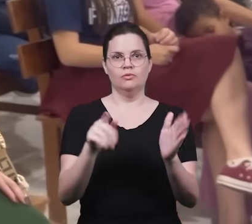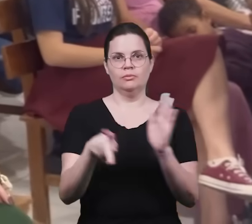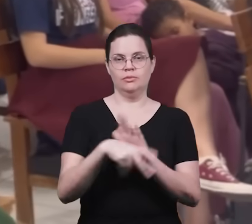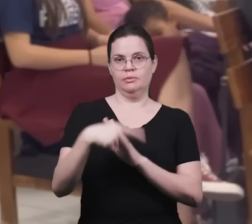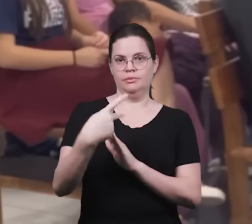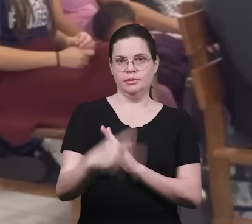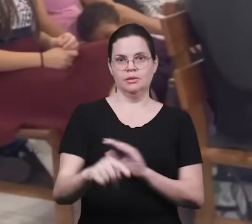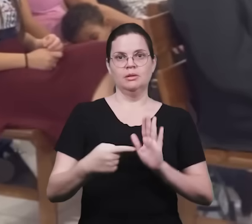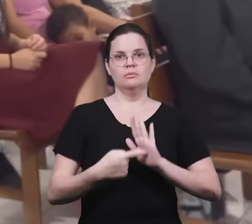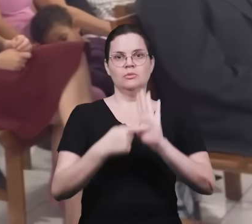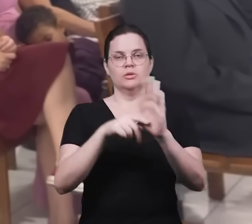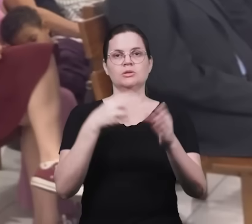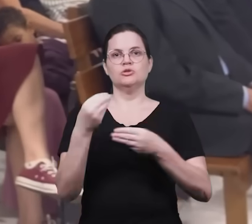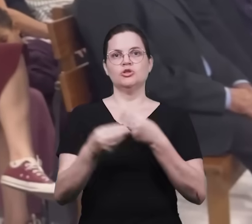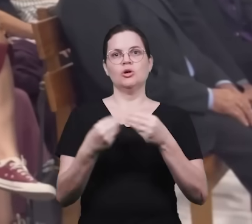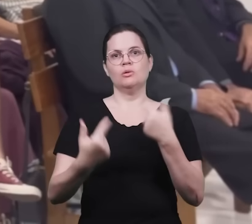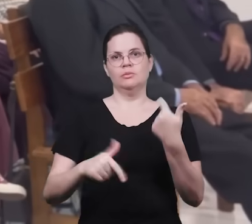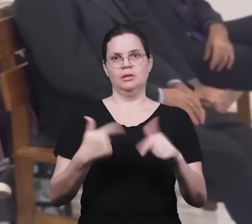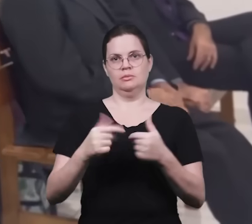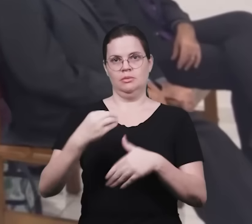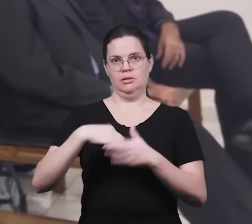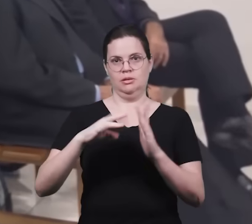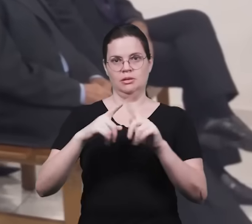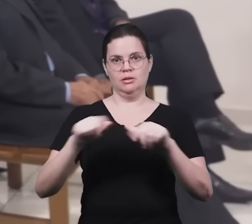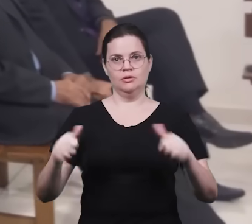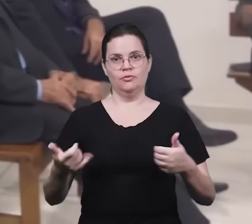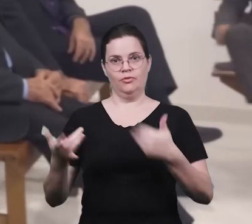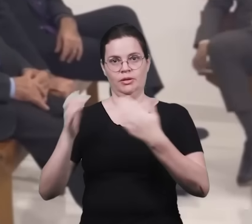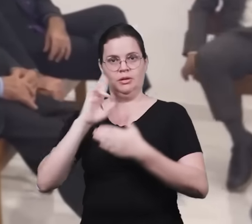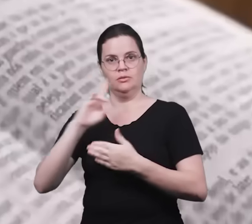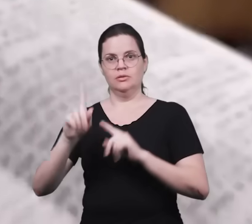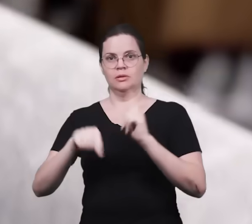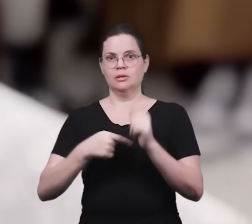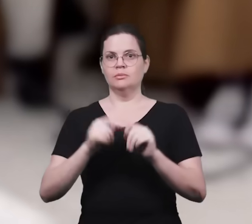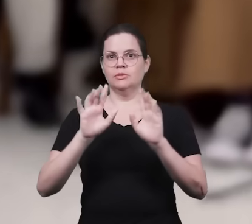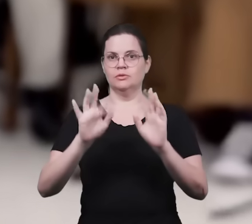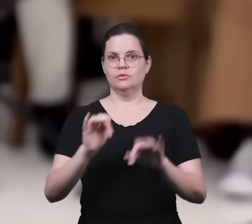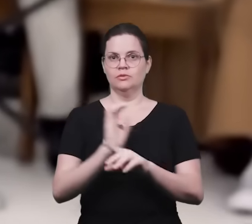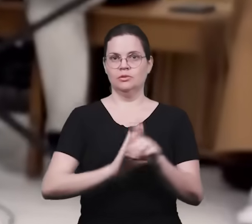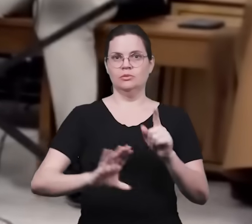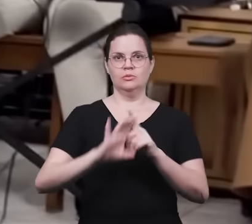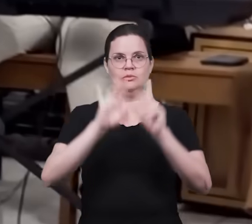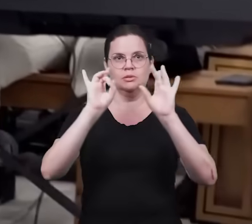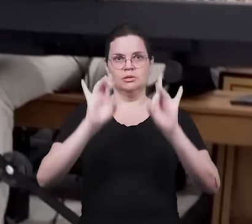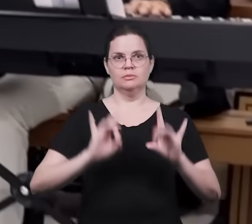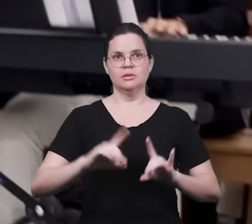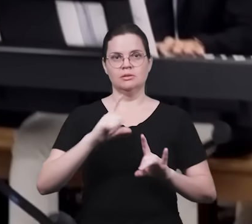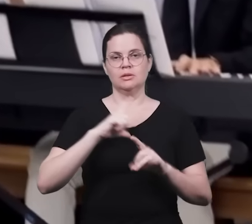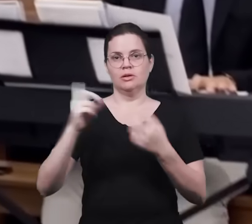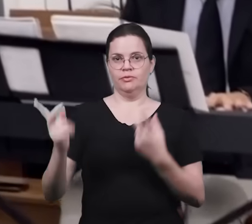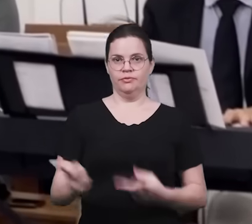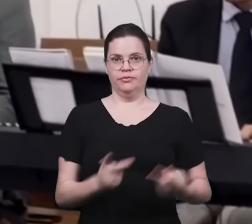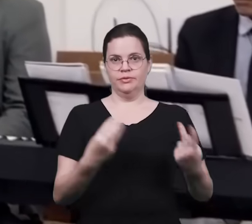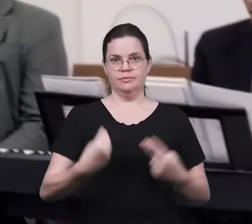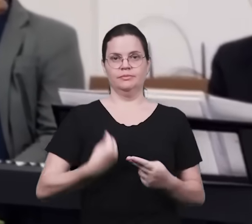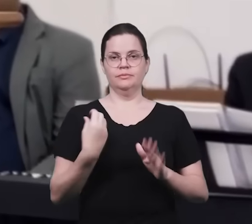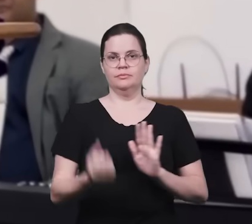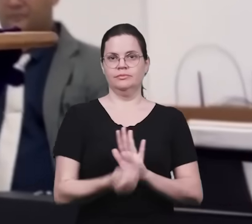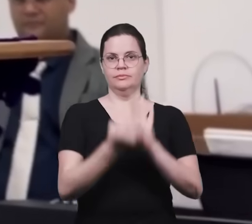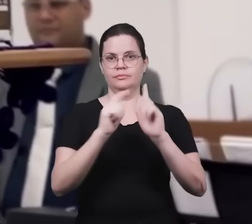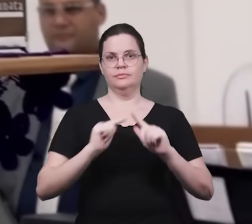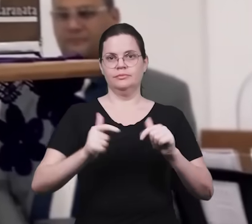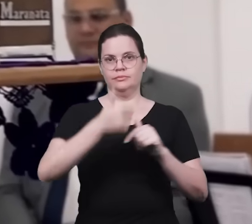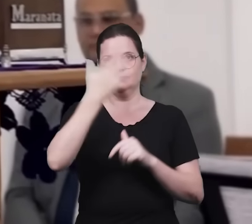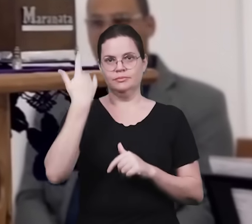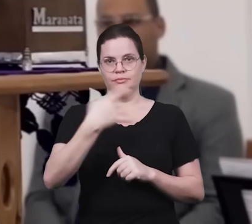com orientações sobre o serviço ao Senhor. O dia foi encerrado com um culto especial que contou com a presença de visitantes e foi marcado